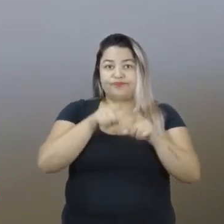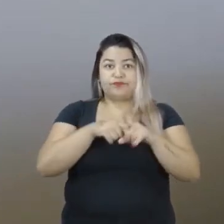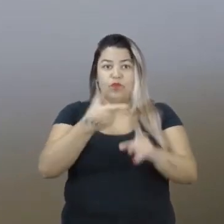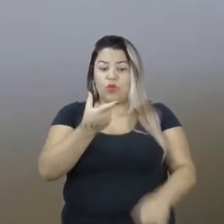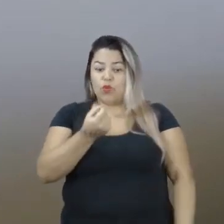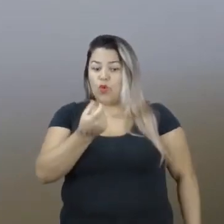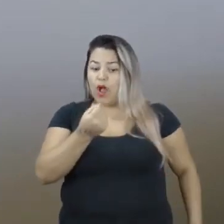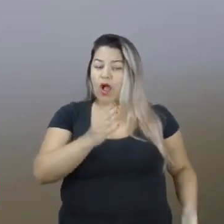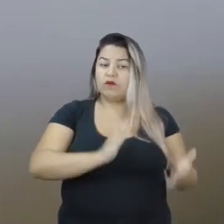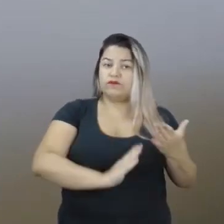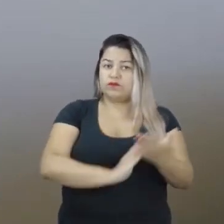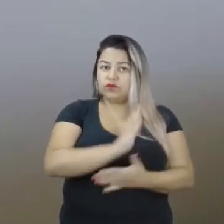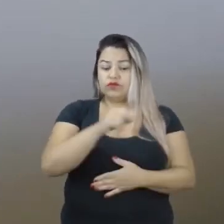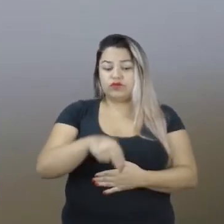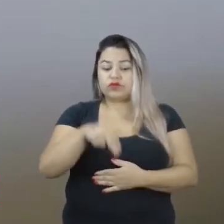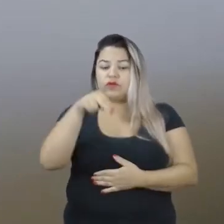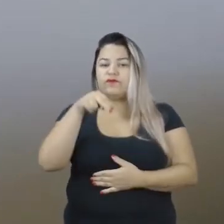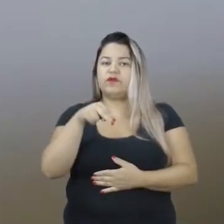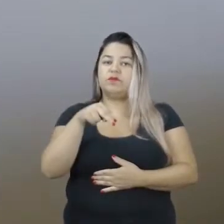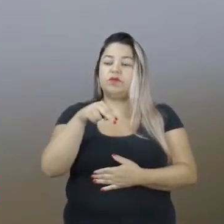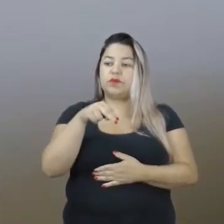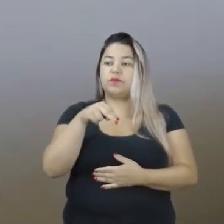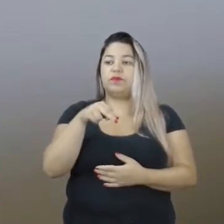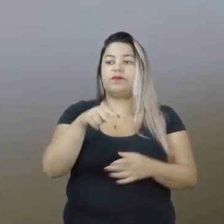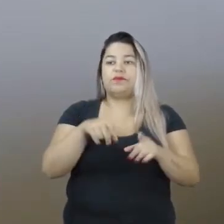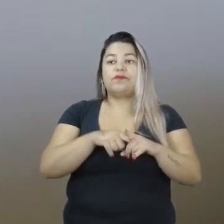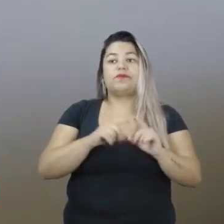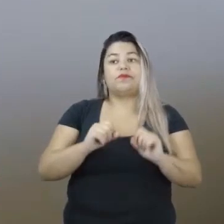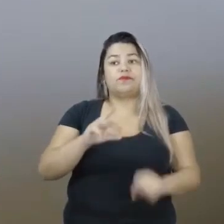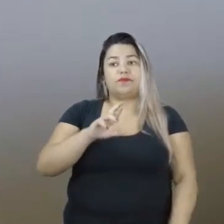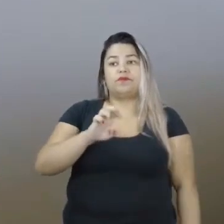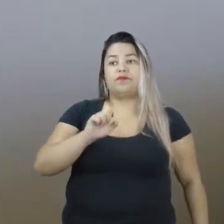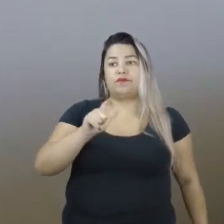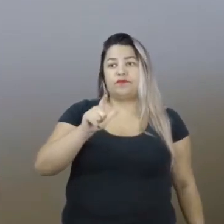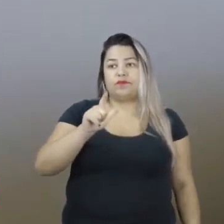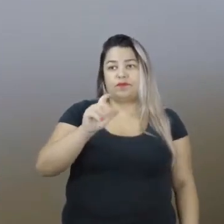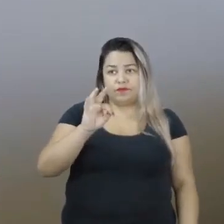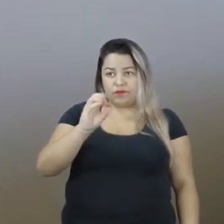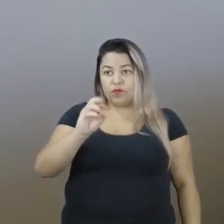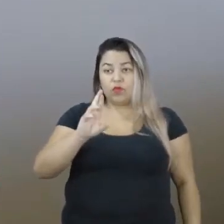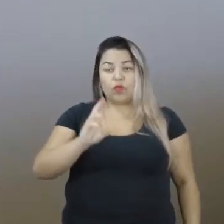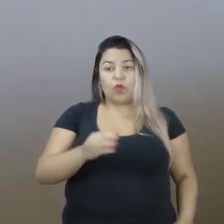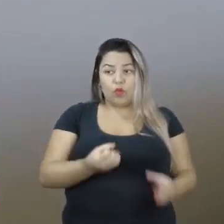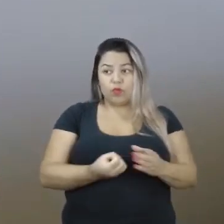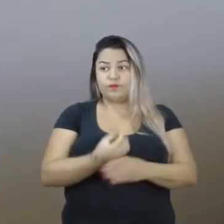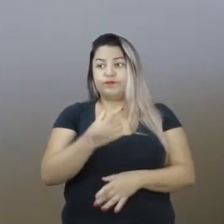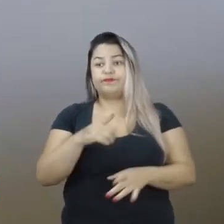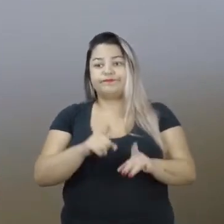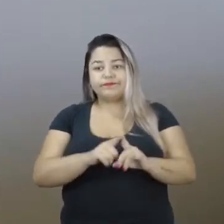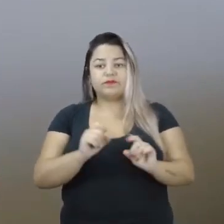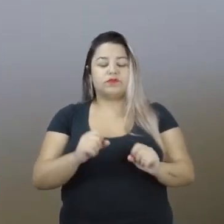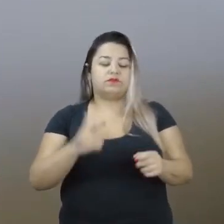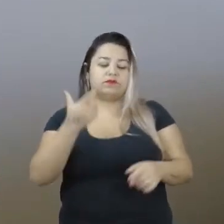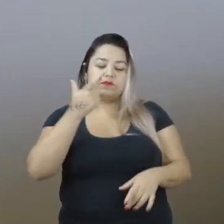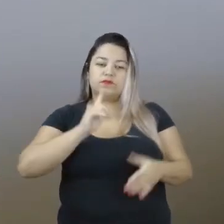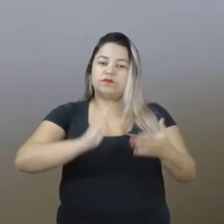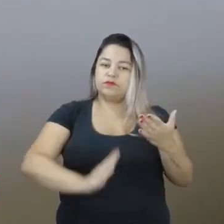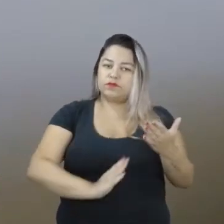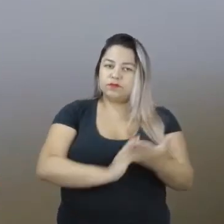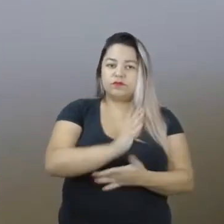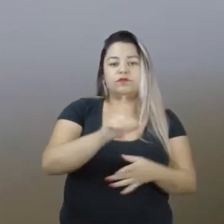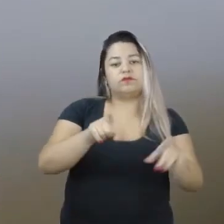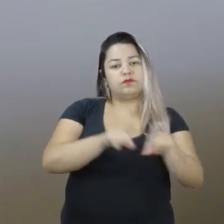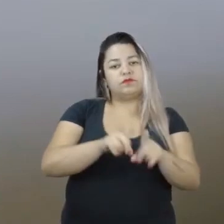de novembro, como eu dizia antes. Eu fui relator, o Randolph foi o autor. Mas conseguimos aprovar também